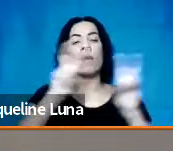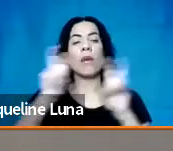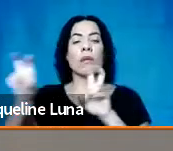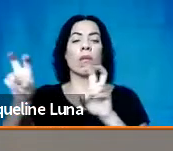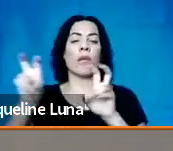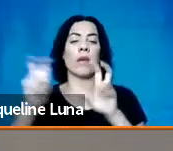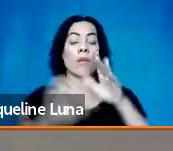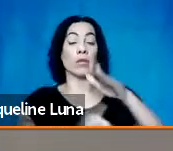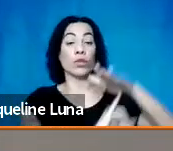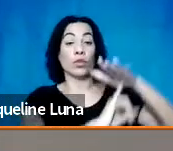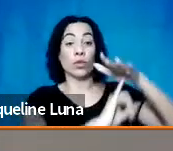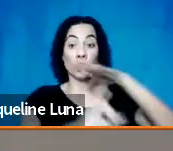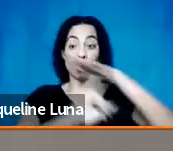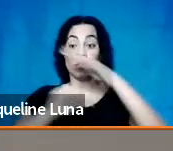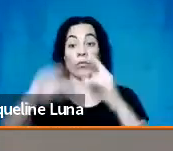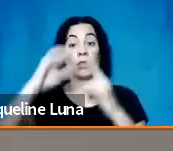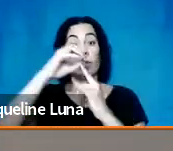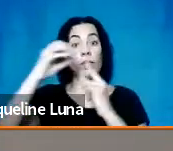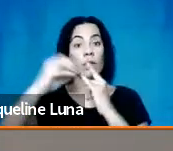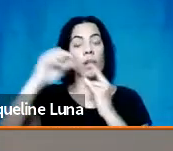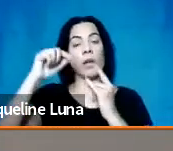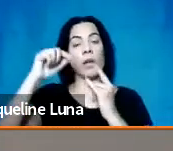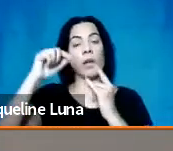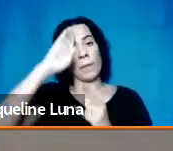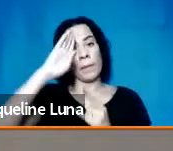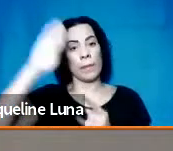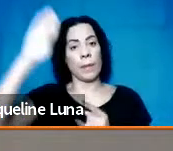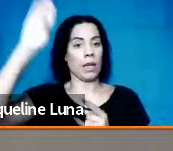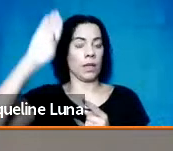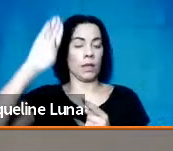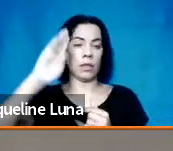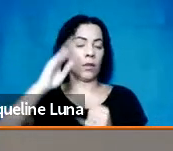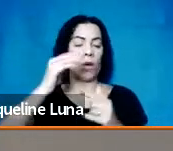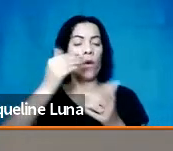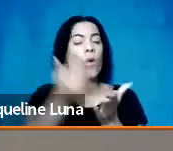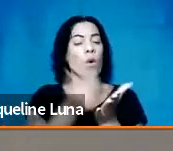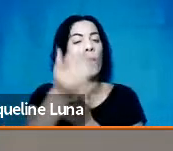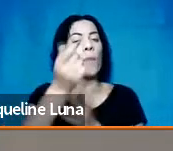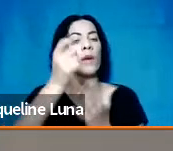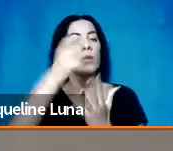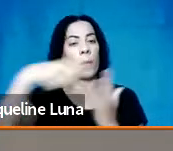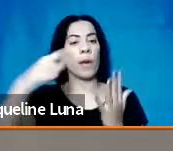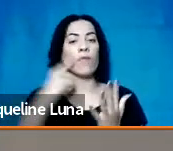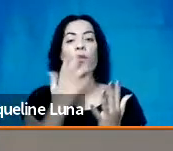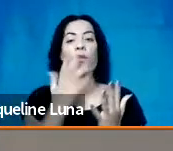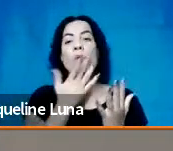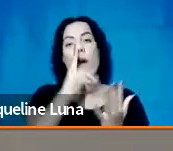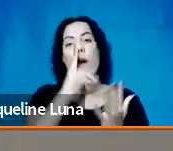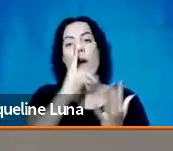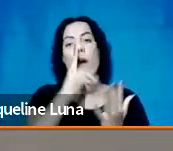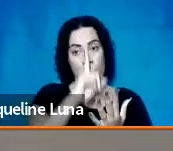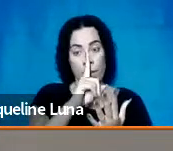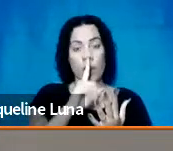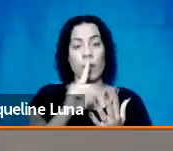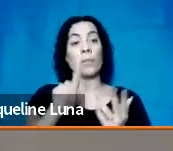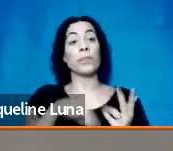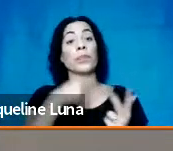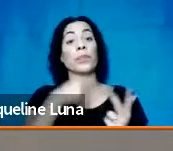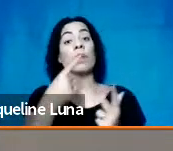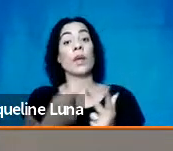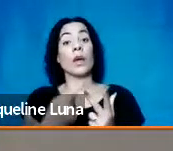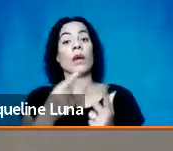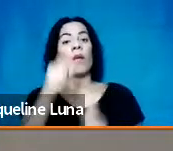temáticas institucionais da Fiocruz dominavam, né, nos primeiros meses, aqui em amarelo. e